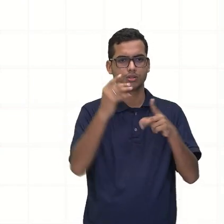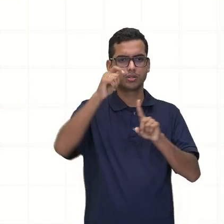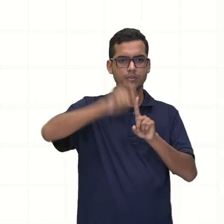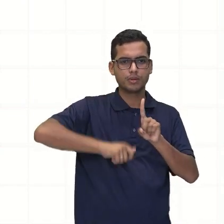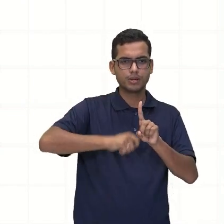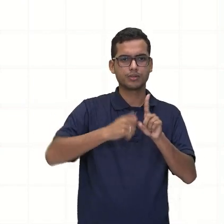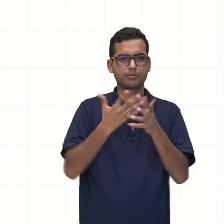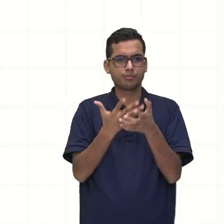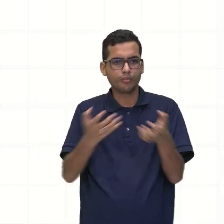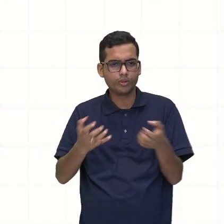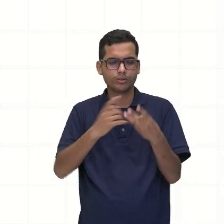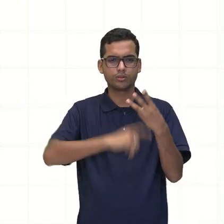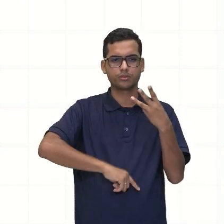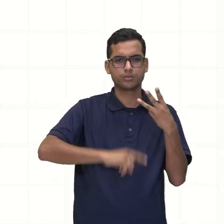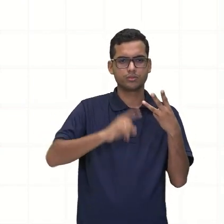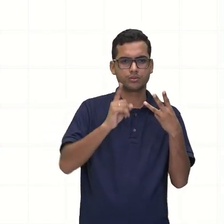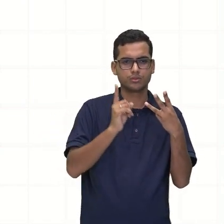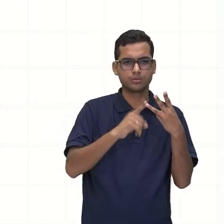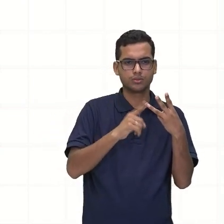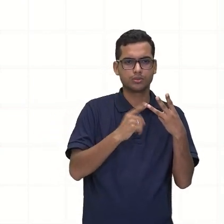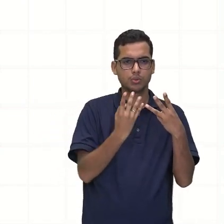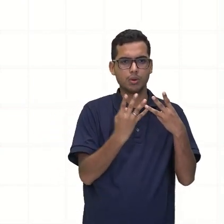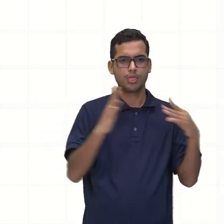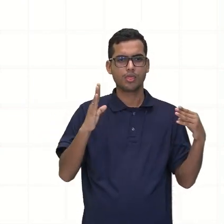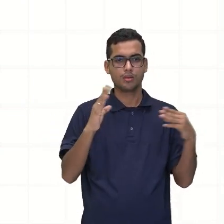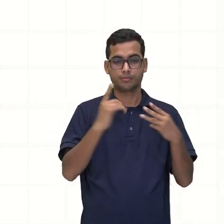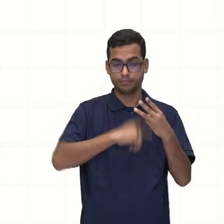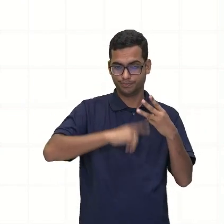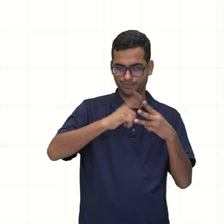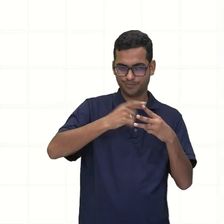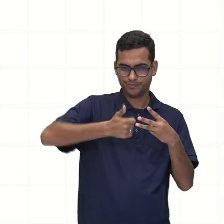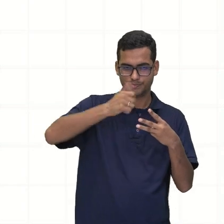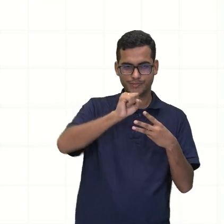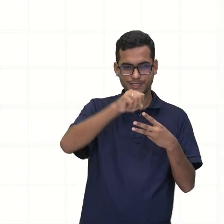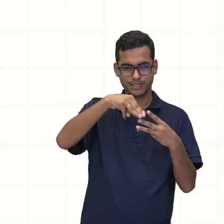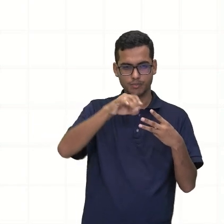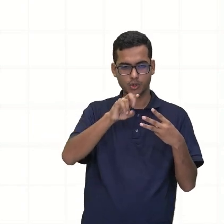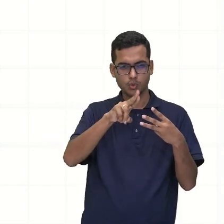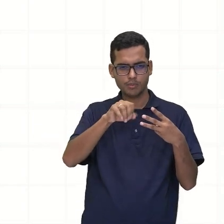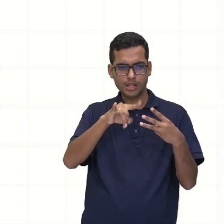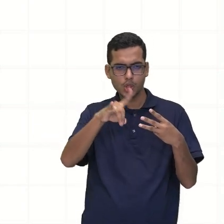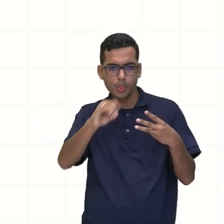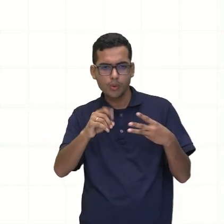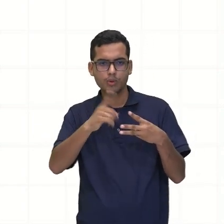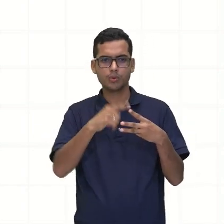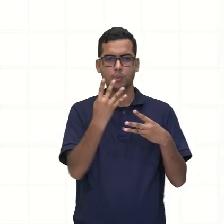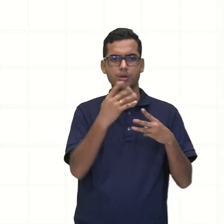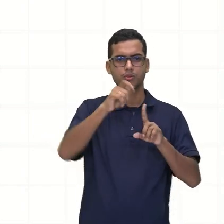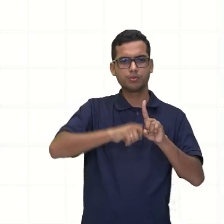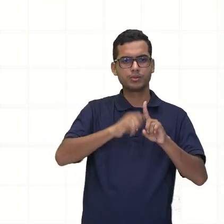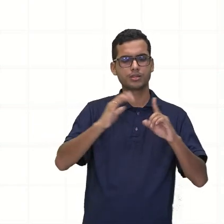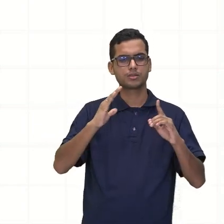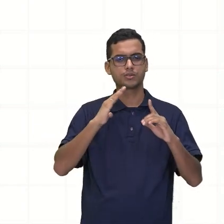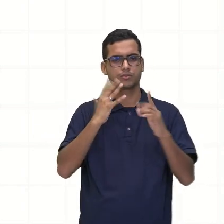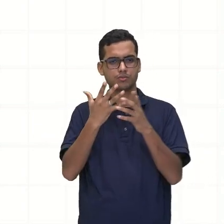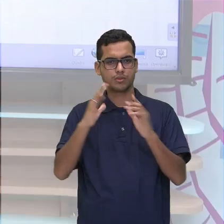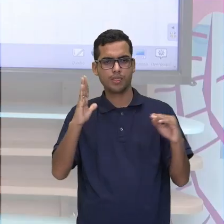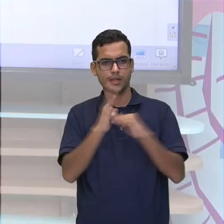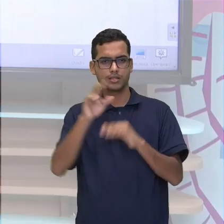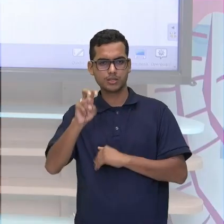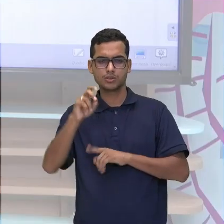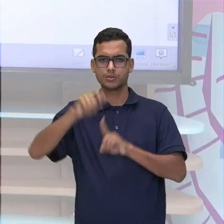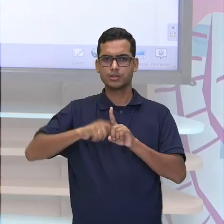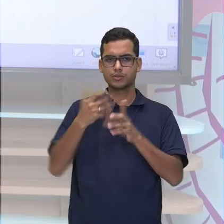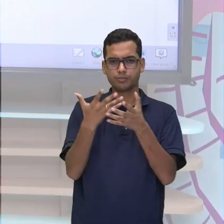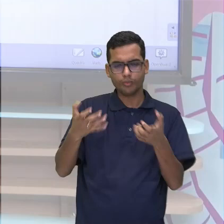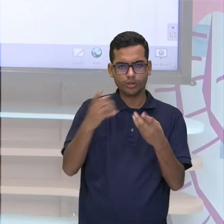E aí, gente, a gente percebe isso com relação a questão desse processo de urbanização, né? Então,